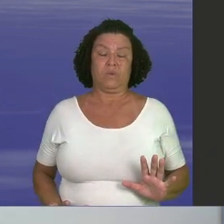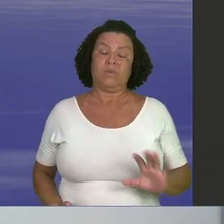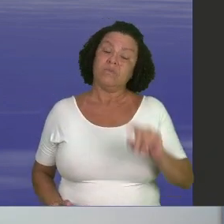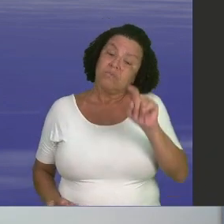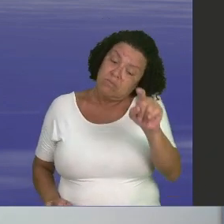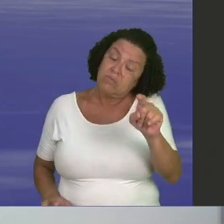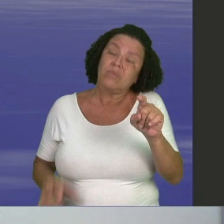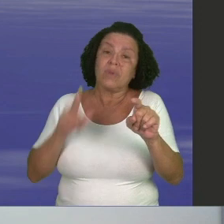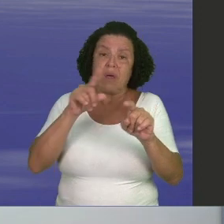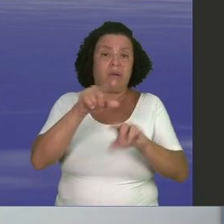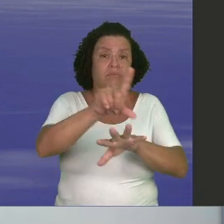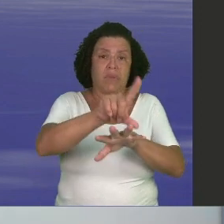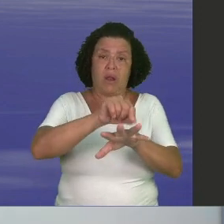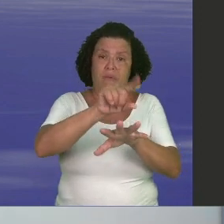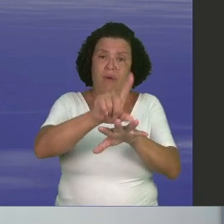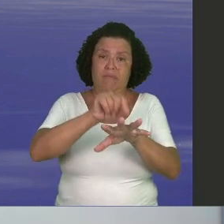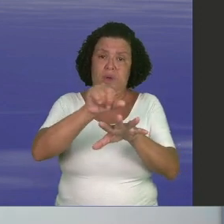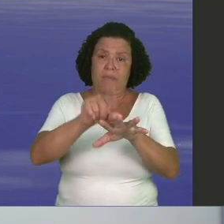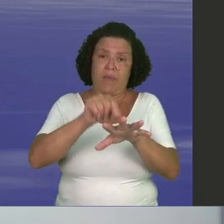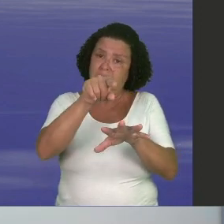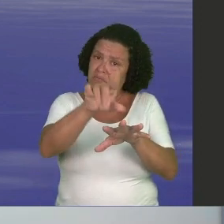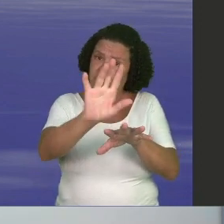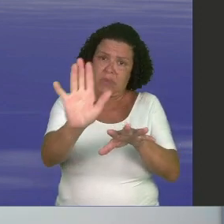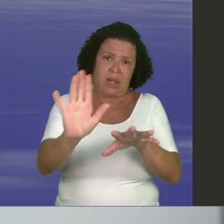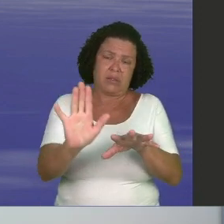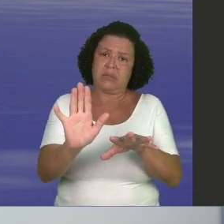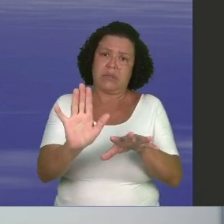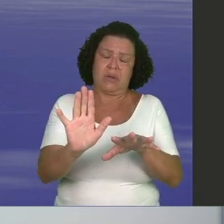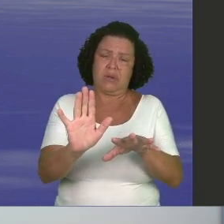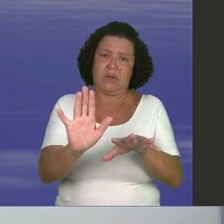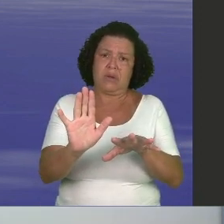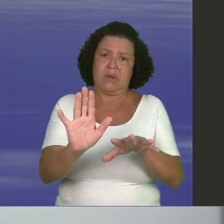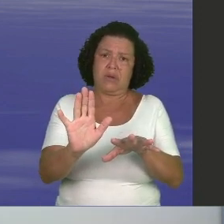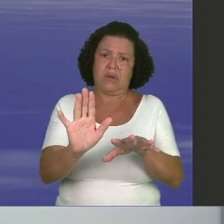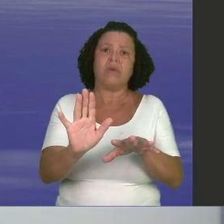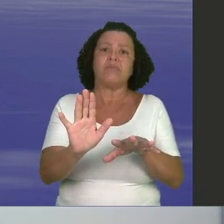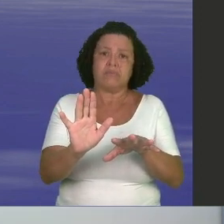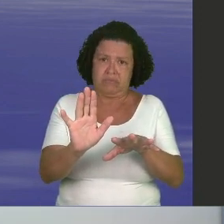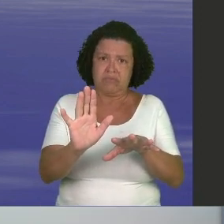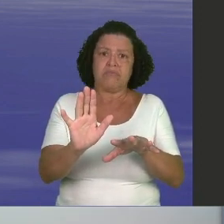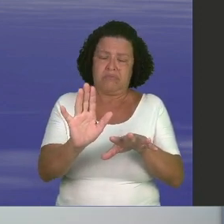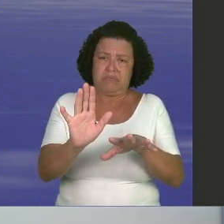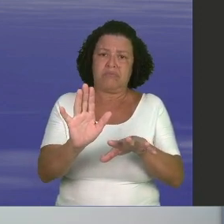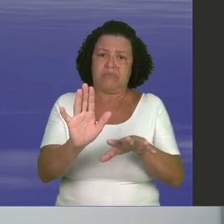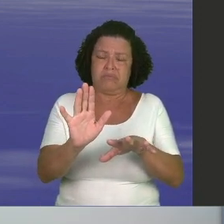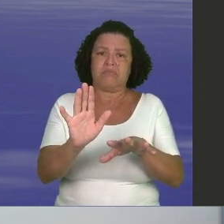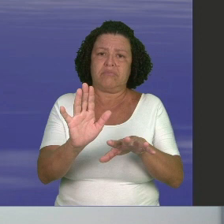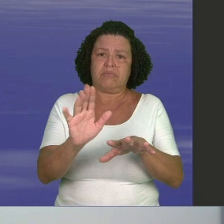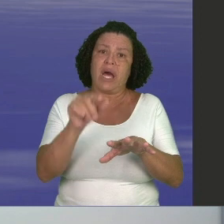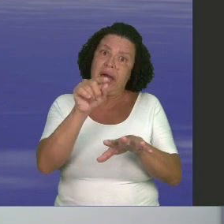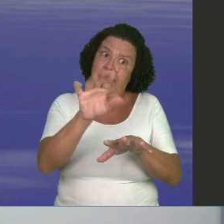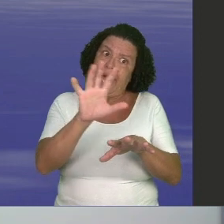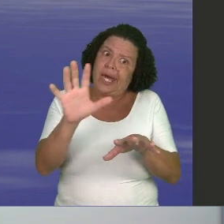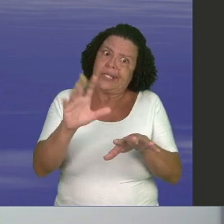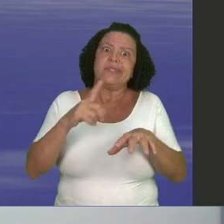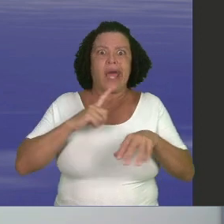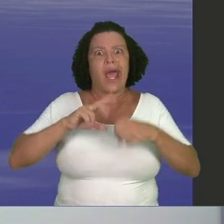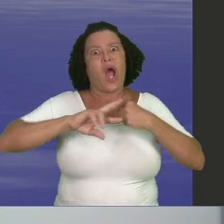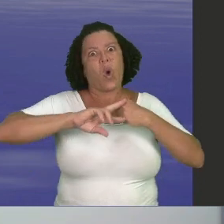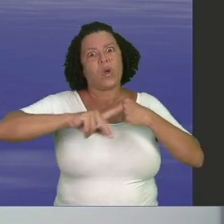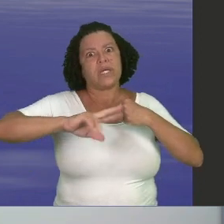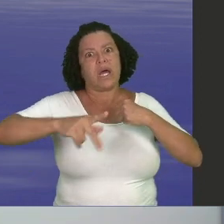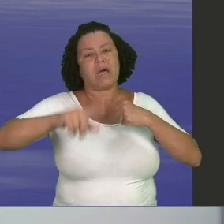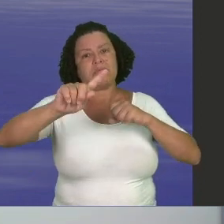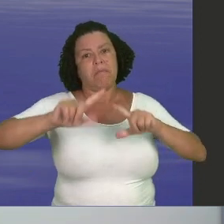seu livre-arbítrio, mas você irá, irá arcar pelas consequências do seu